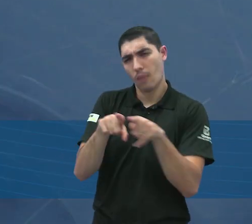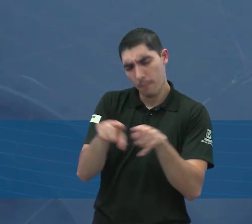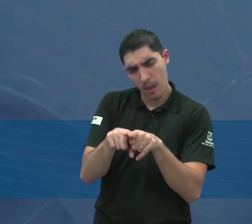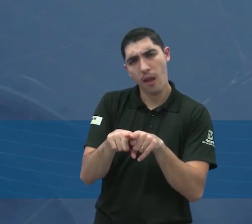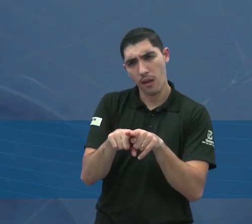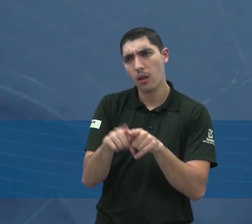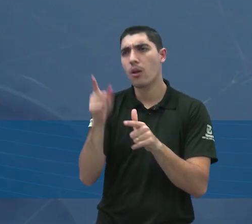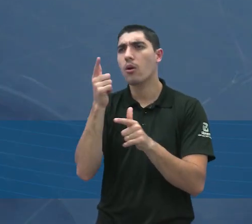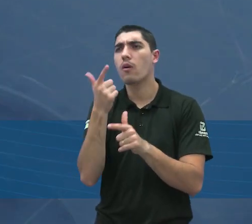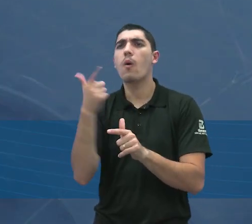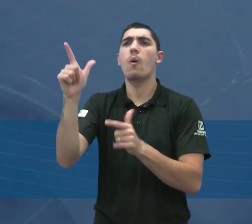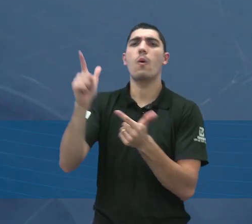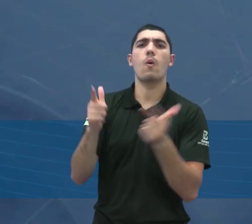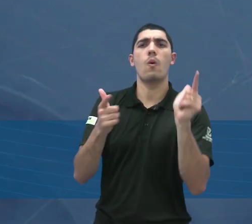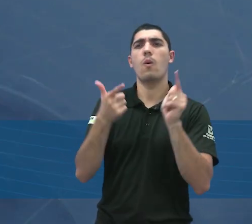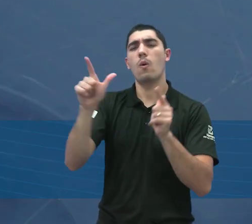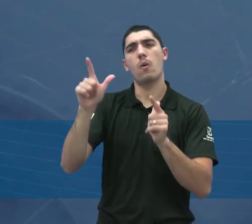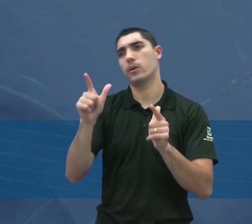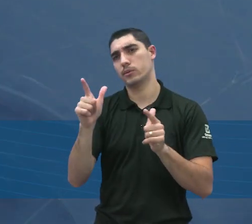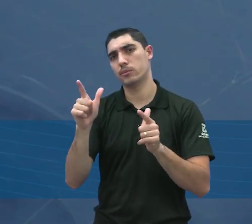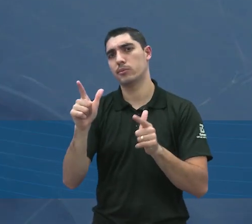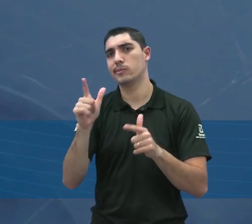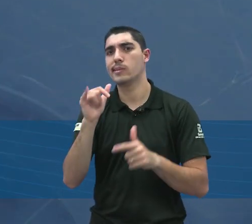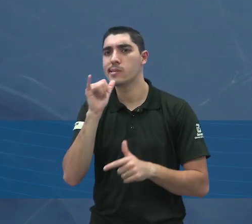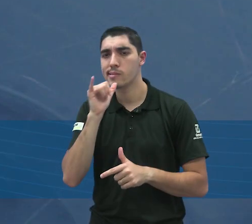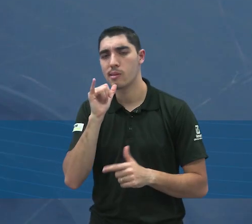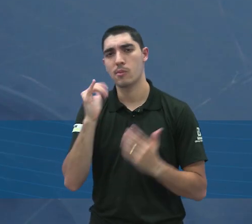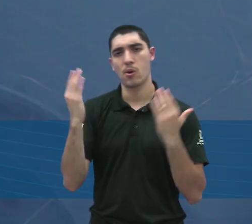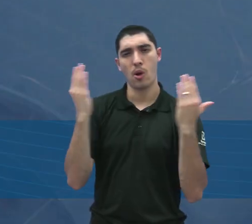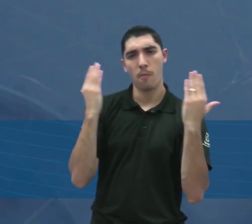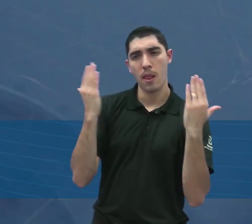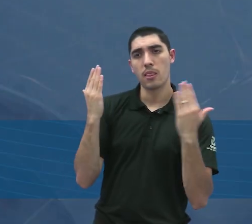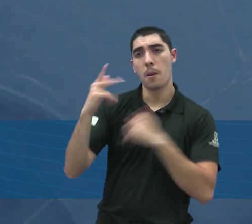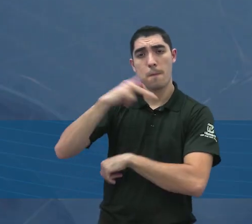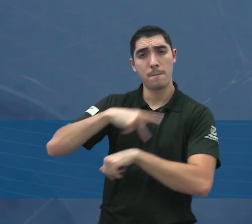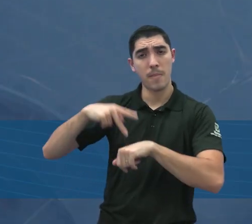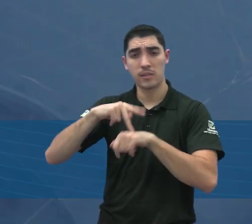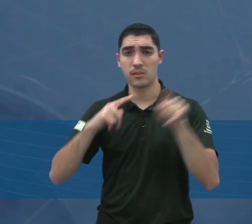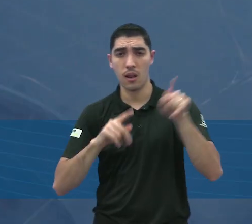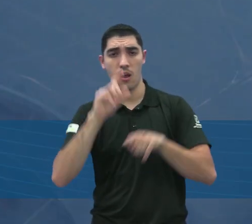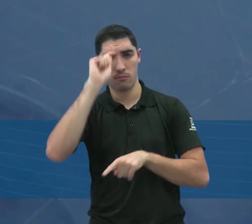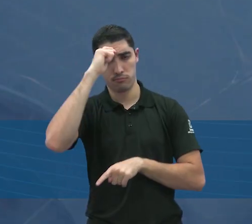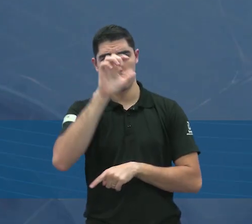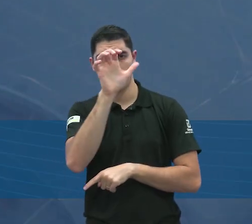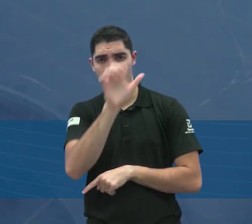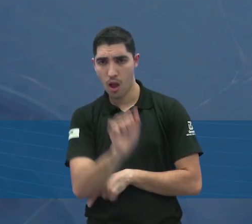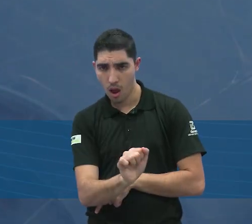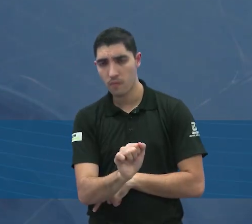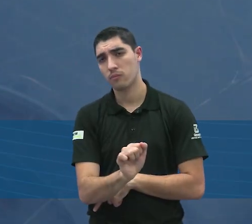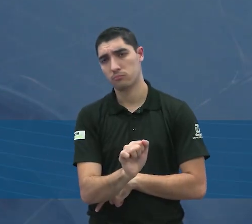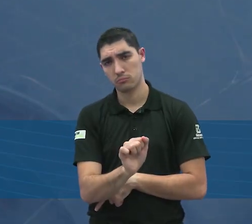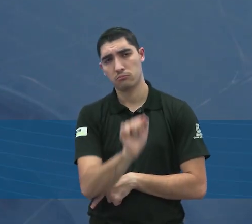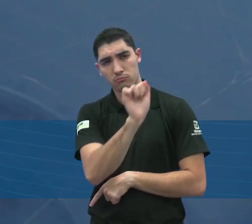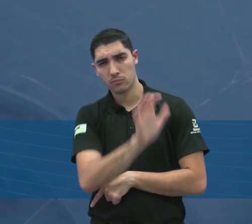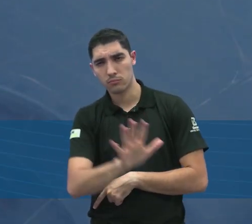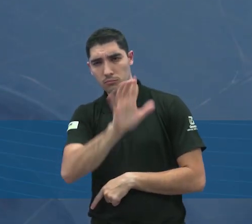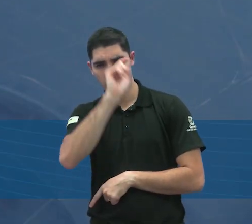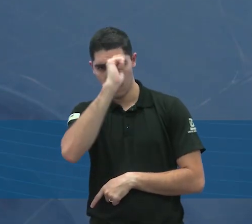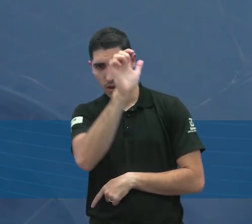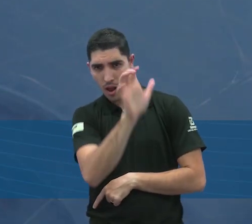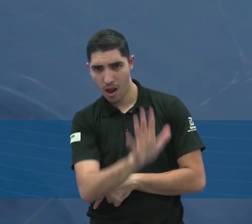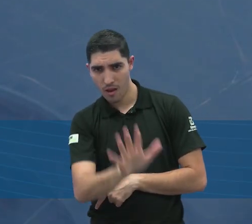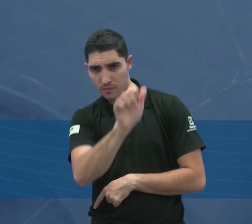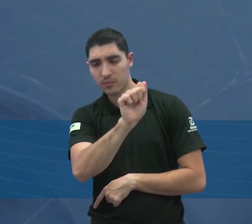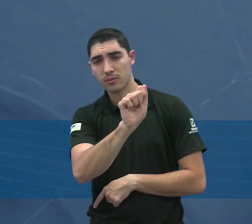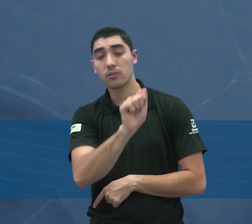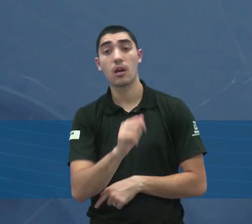em outras escalas, por exemplo, em relação aos países do continente africano, não é, o Brasil, ele